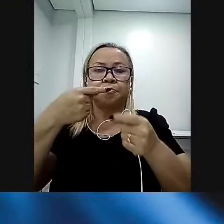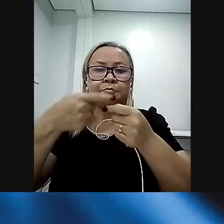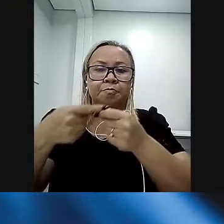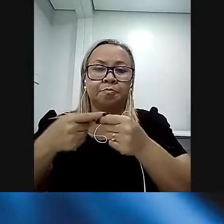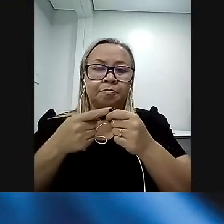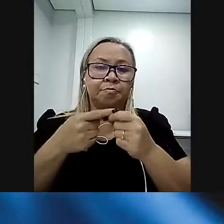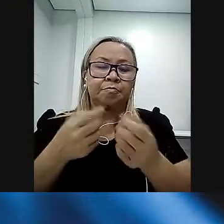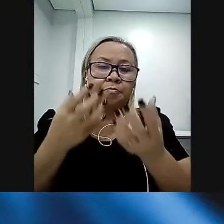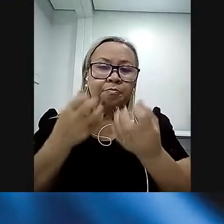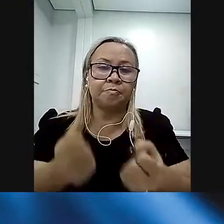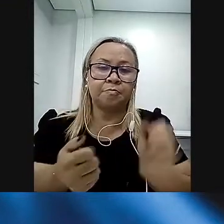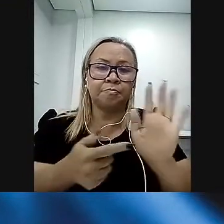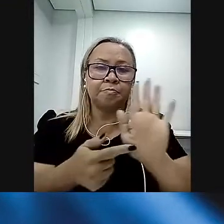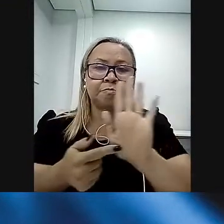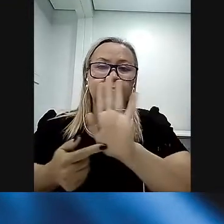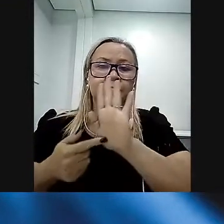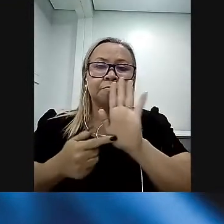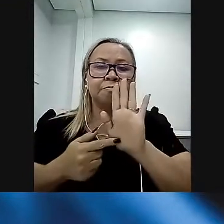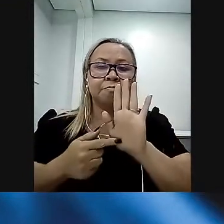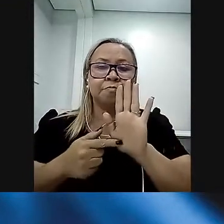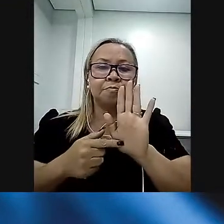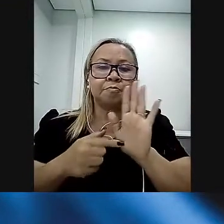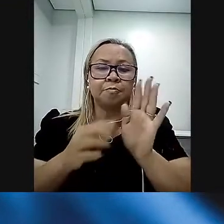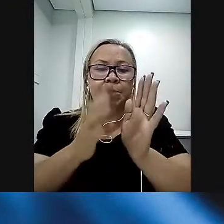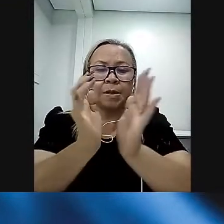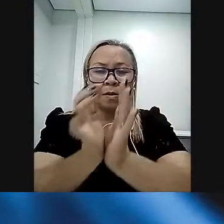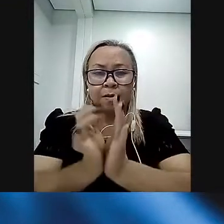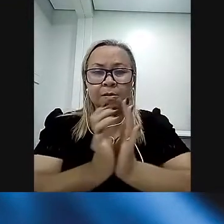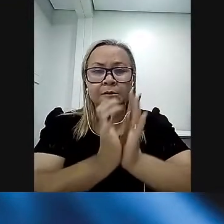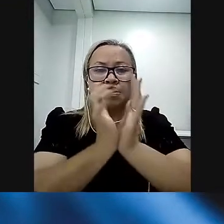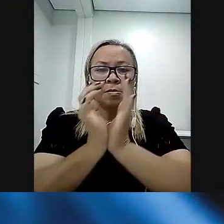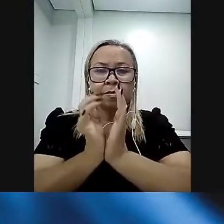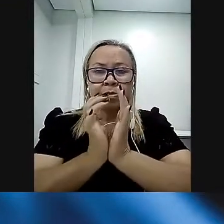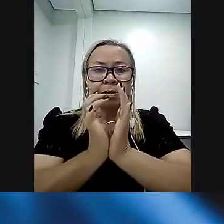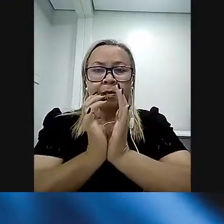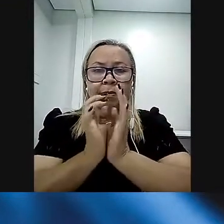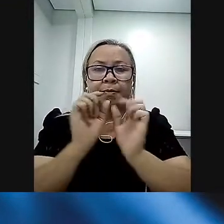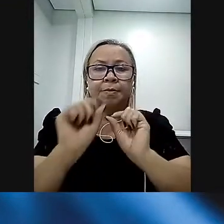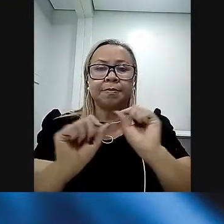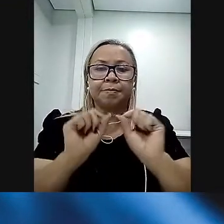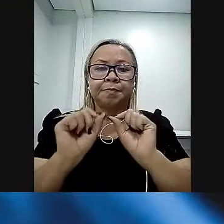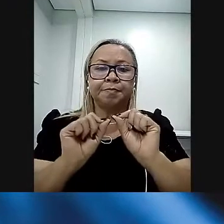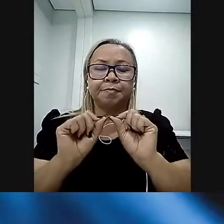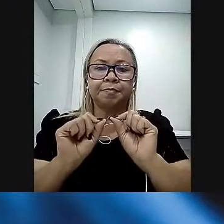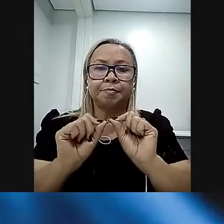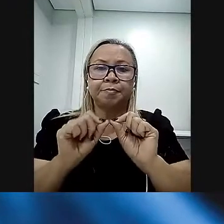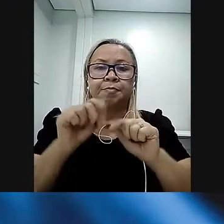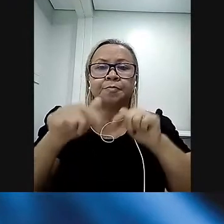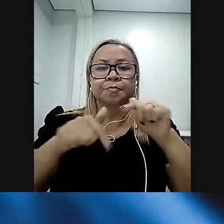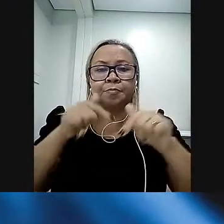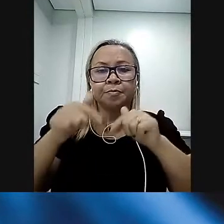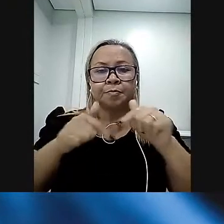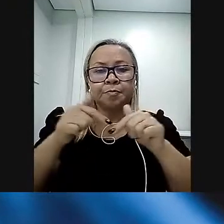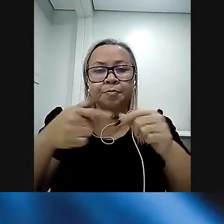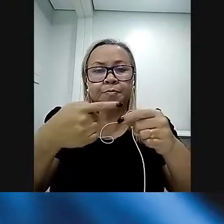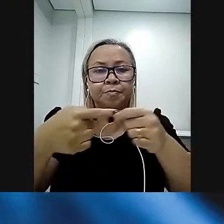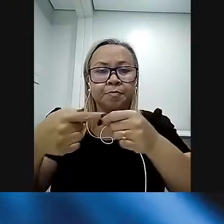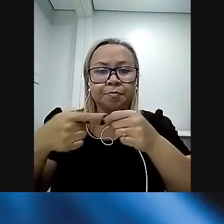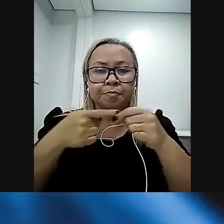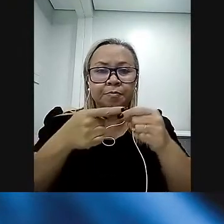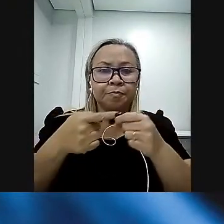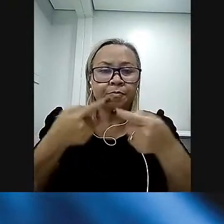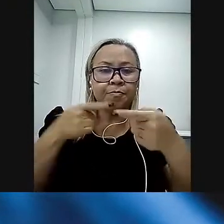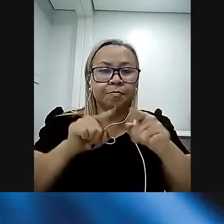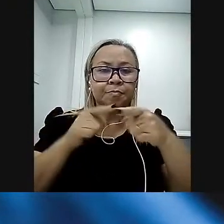vamos apresentar esse coletivo que trabalhou a cidade,